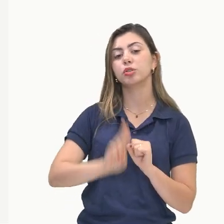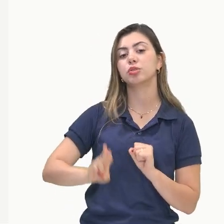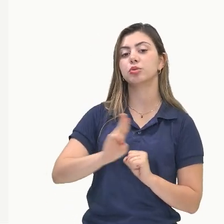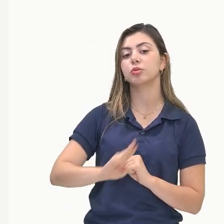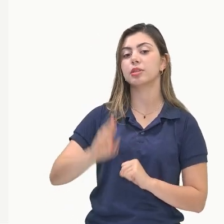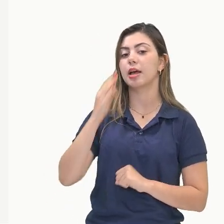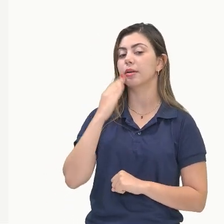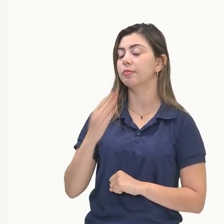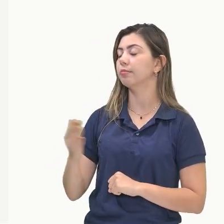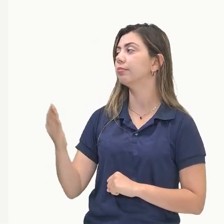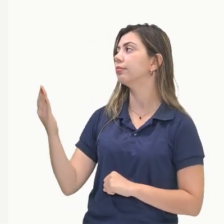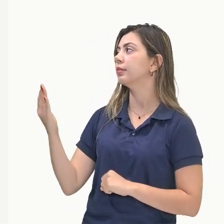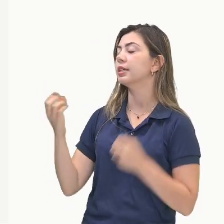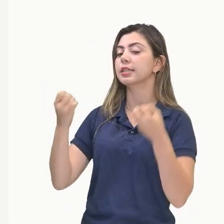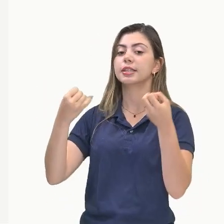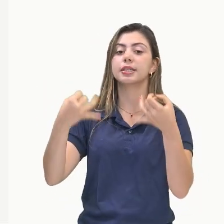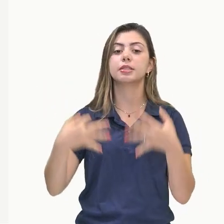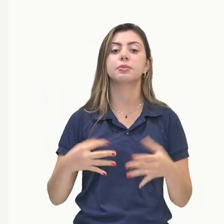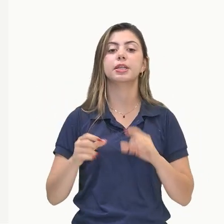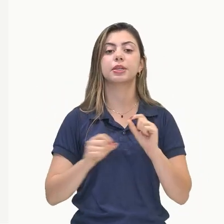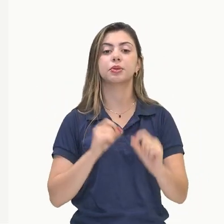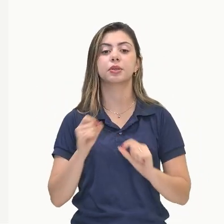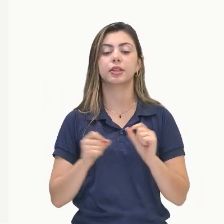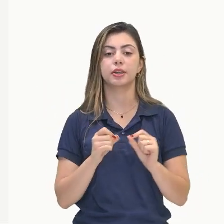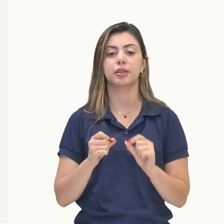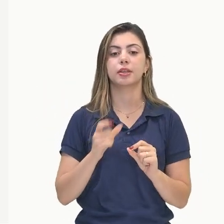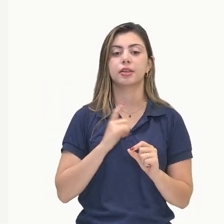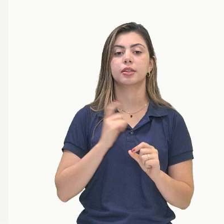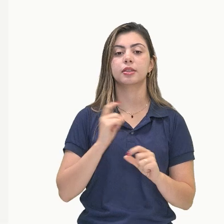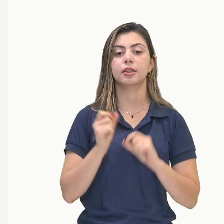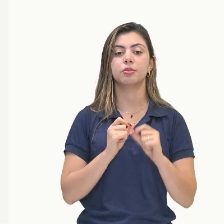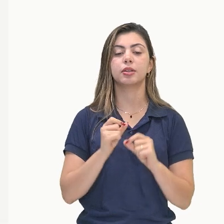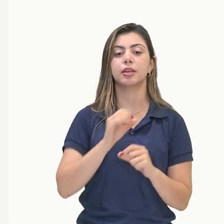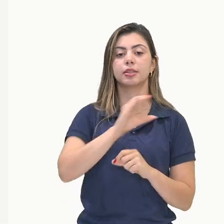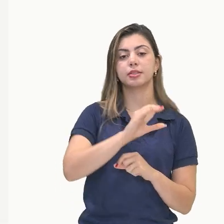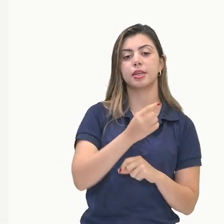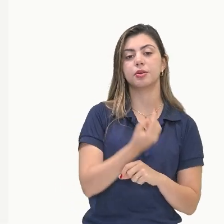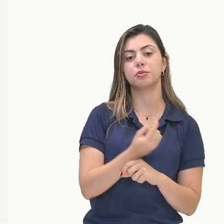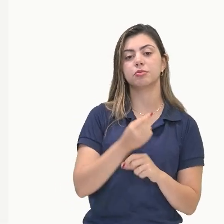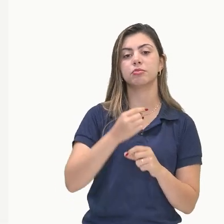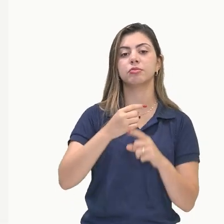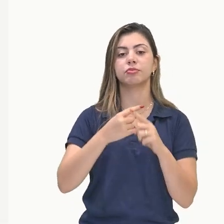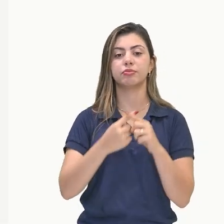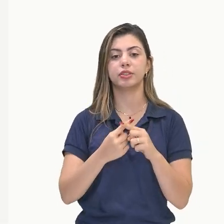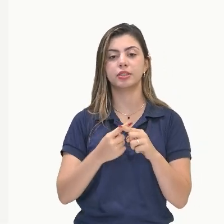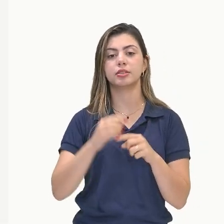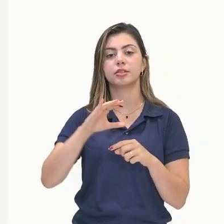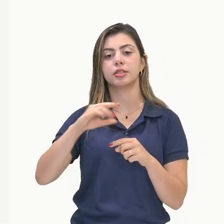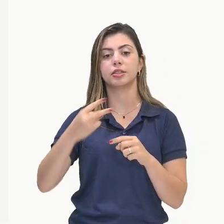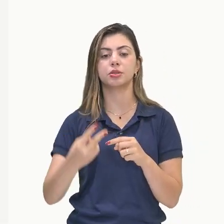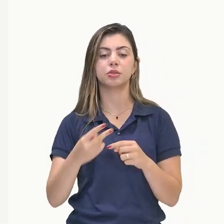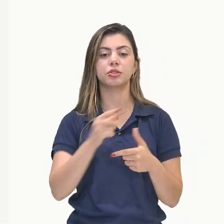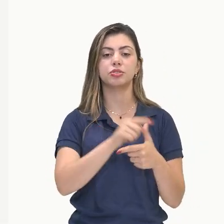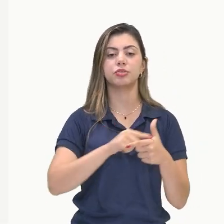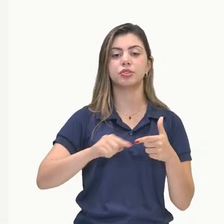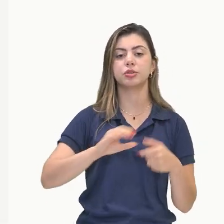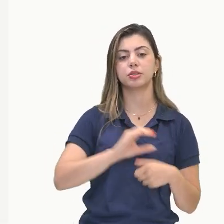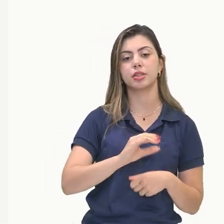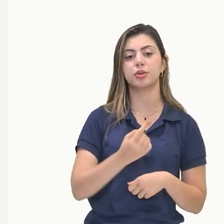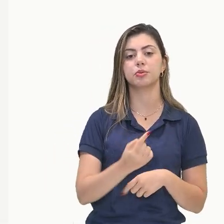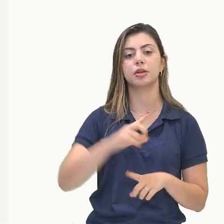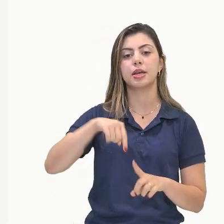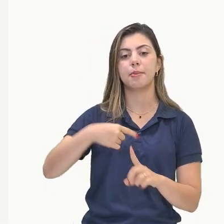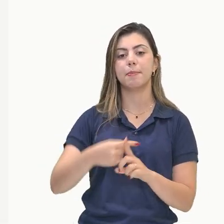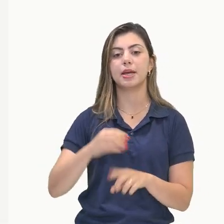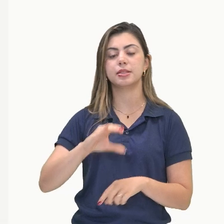que diz que a capacitância equivalente é o produto dos capacitores dividido pela sua soma. C1 vezes